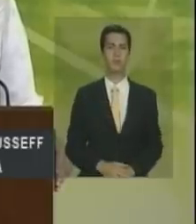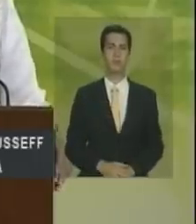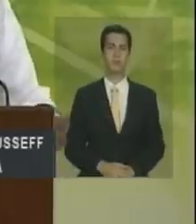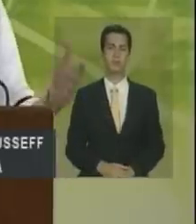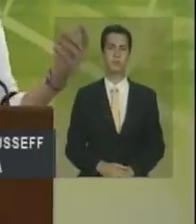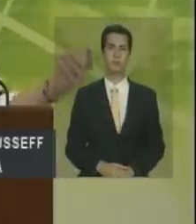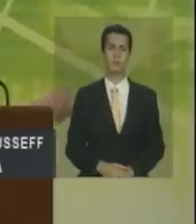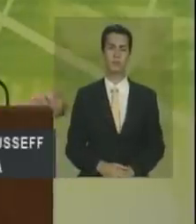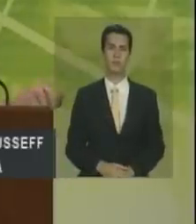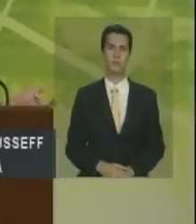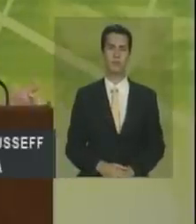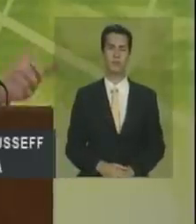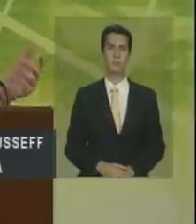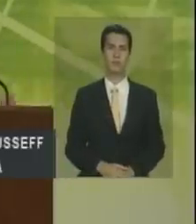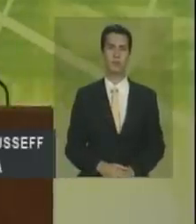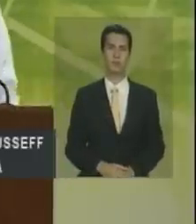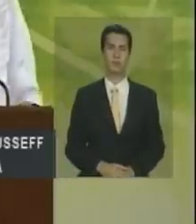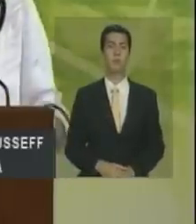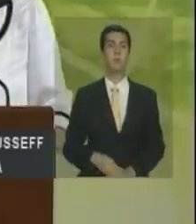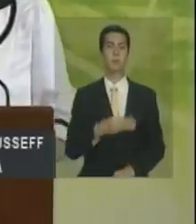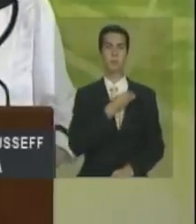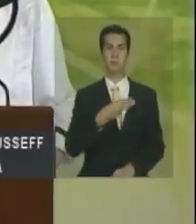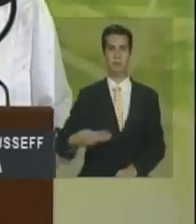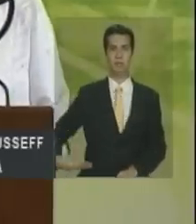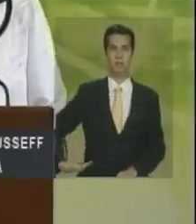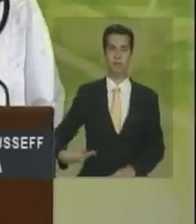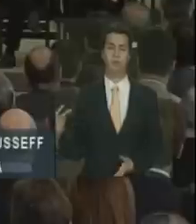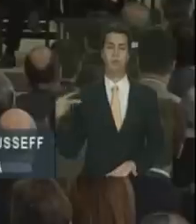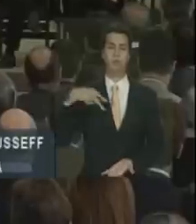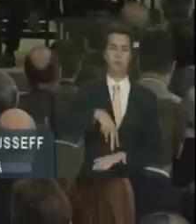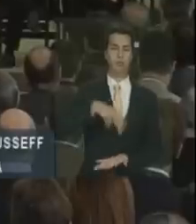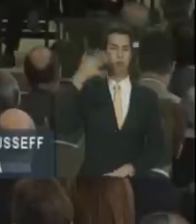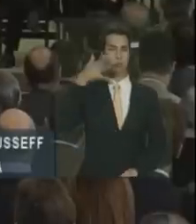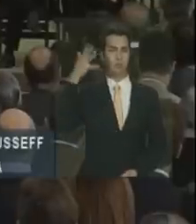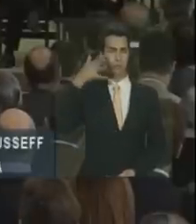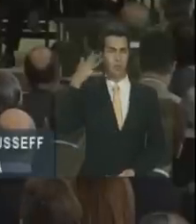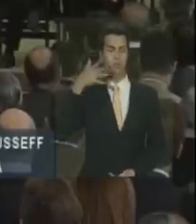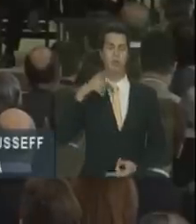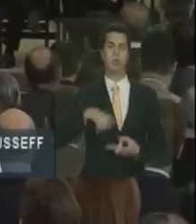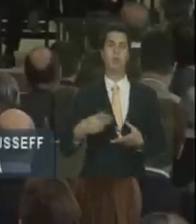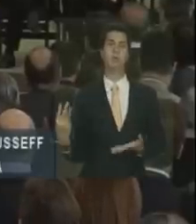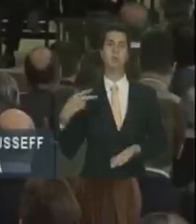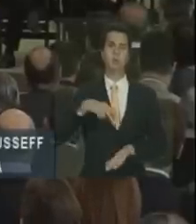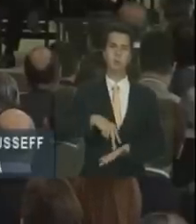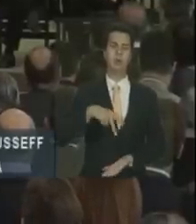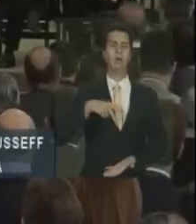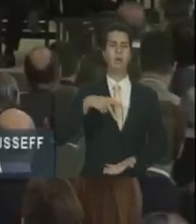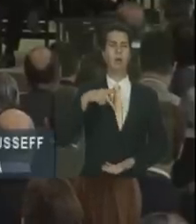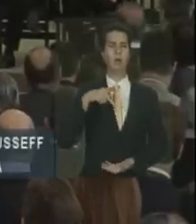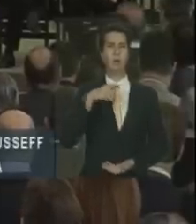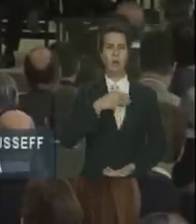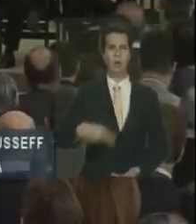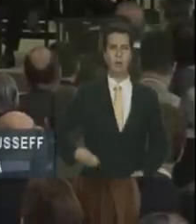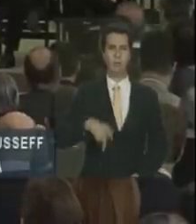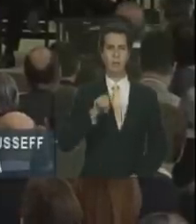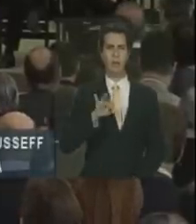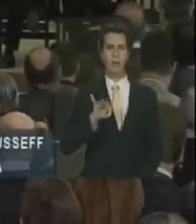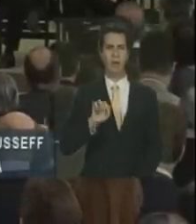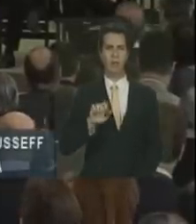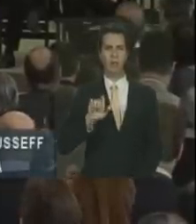medidas apresentadas aqui pelo ministro Guido Mantega, pelo ministro Fernando Pimentel e pelo